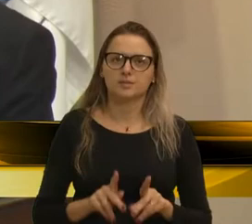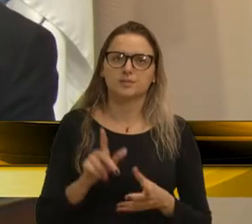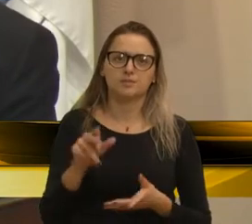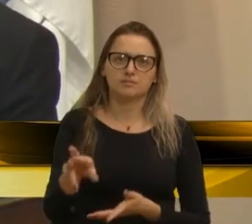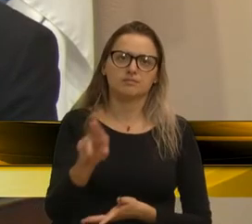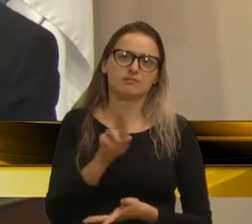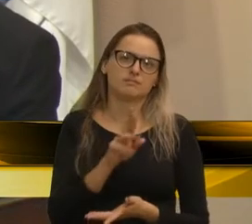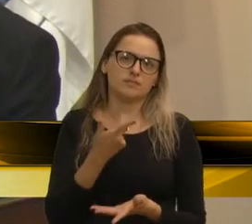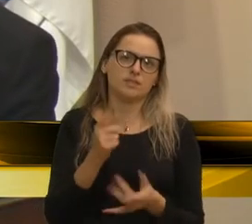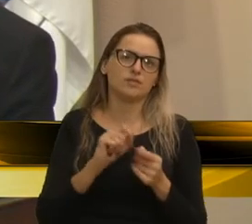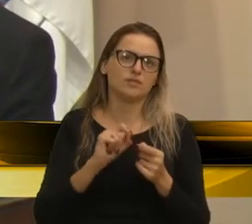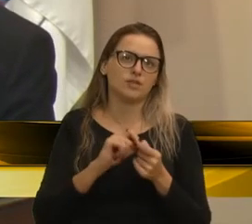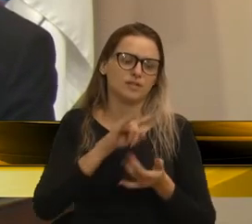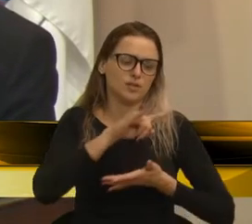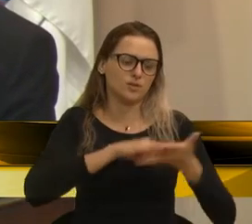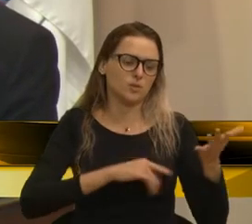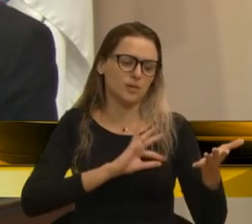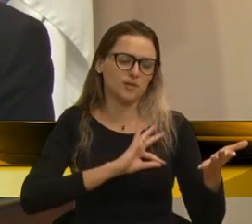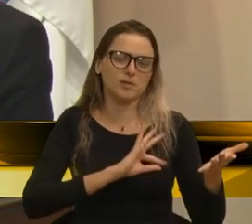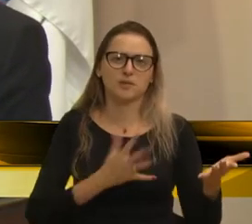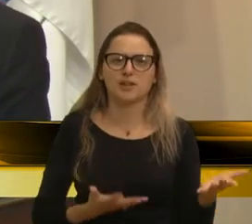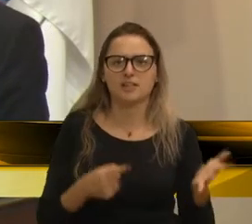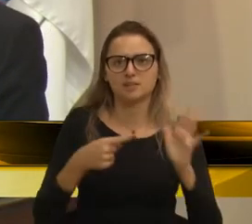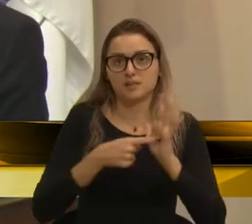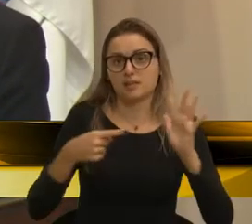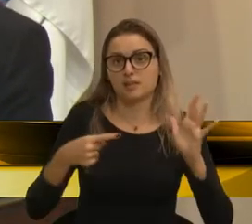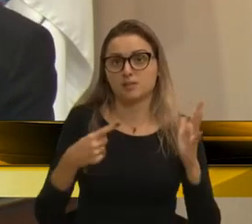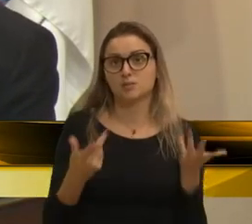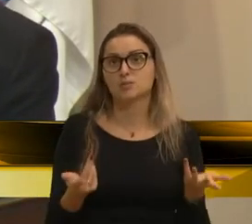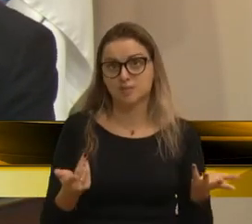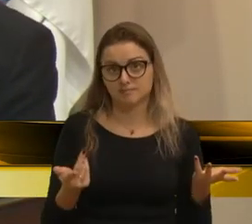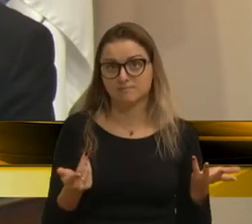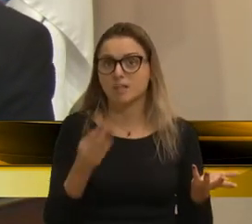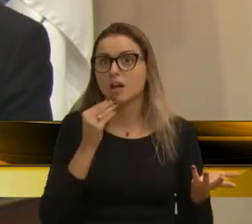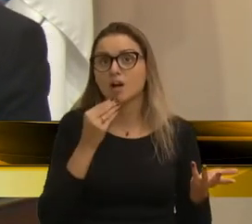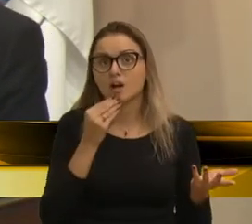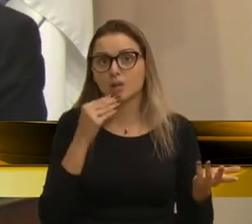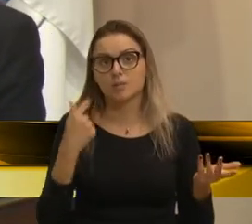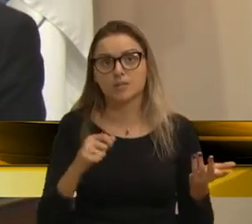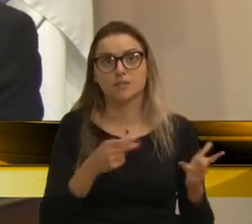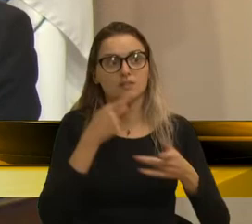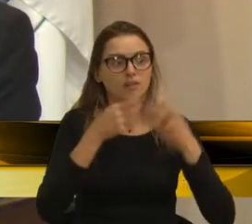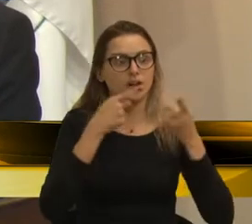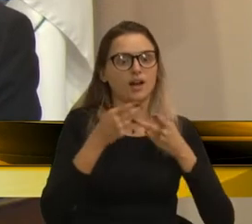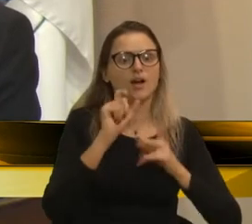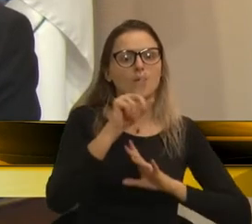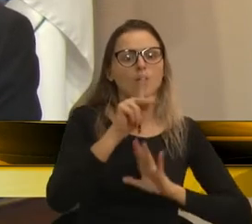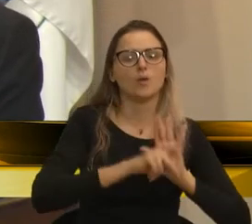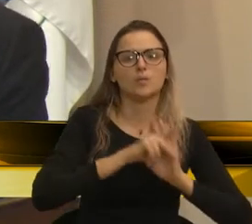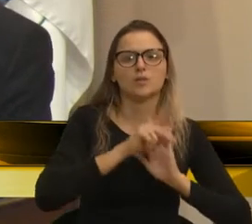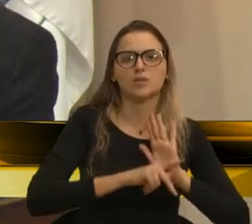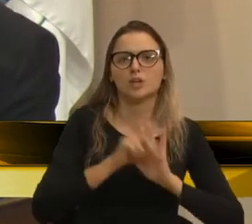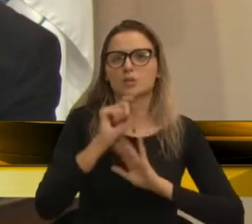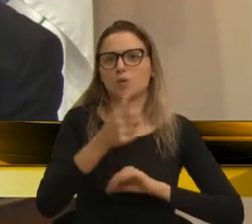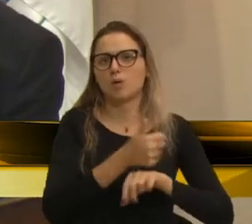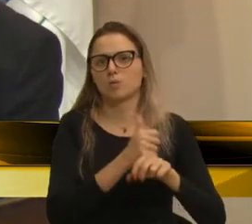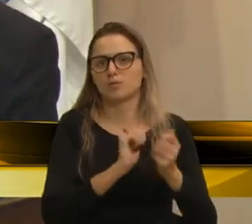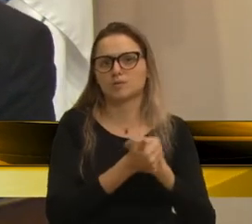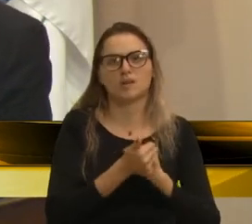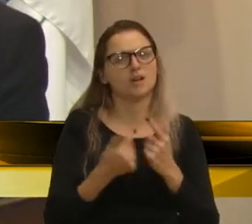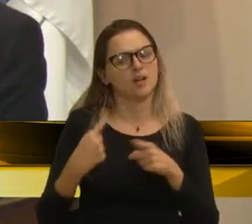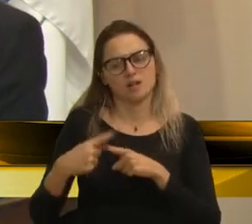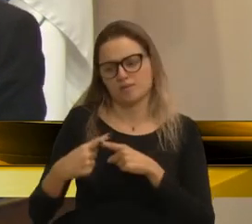feito um boletim de ocorrência. Tinha que ter feito uma denúncia formal, tinha que dizer o nome de qual é o projeto, de qual é o desportista, porque nenhum de